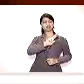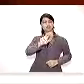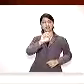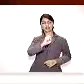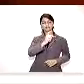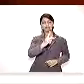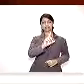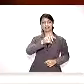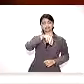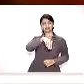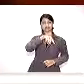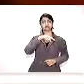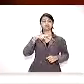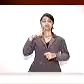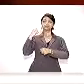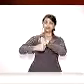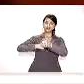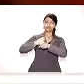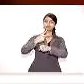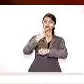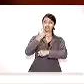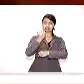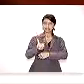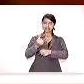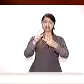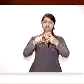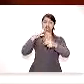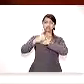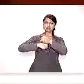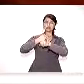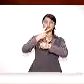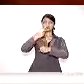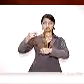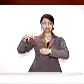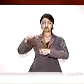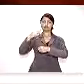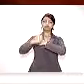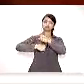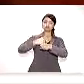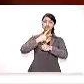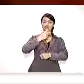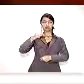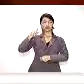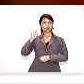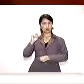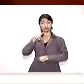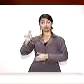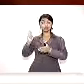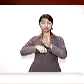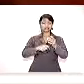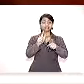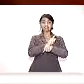respectivamente no exercício de 2006 2007 e 2008 em razão de contrato de gestão